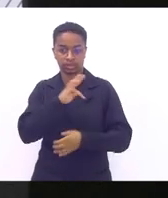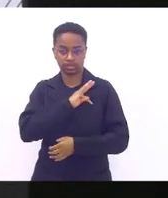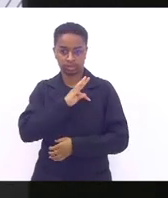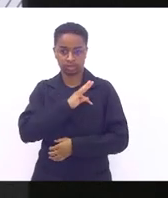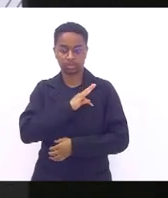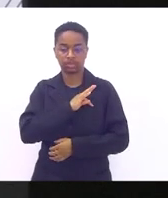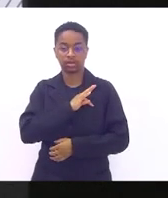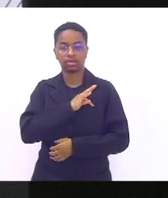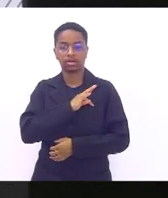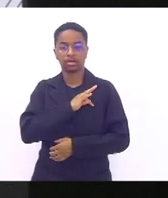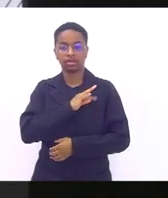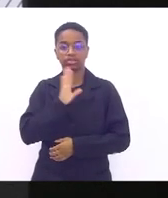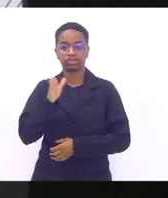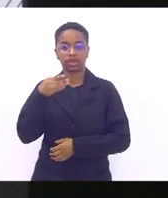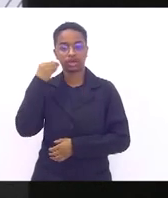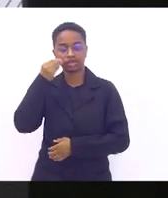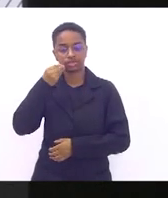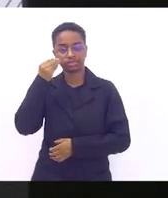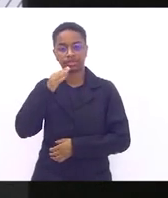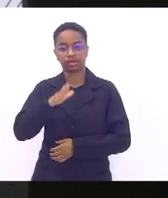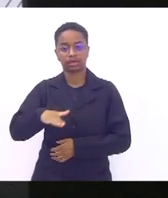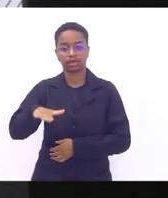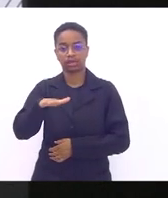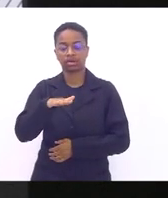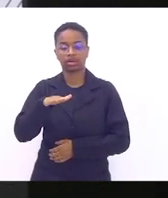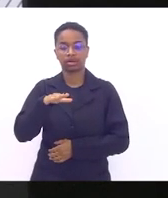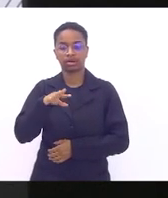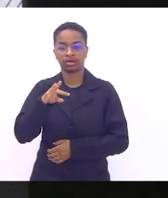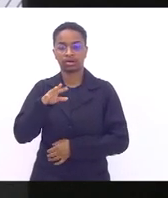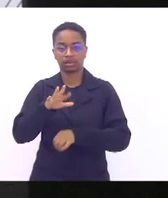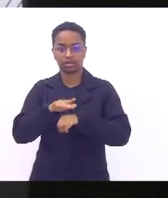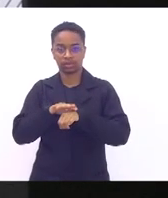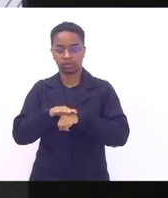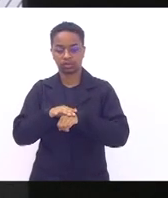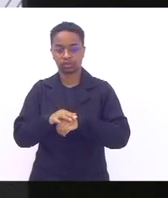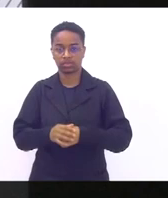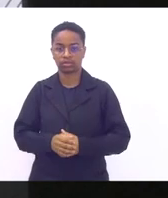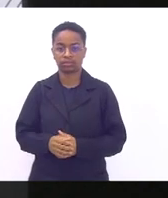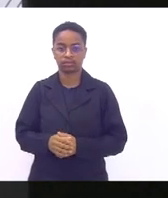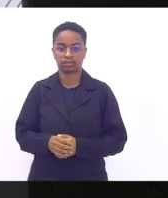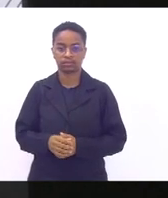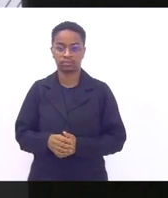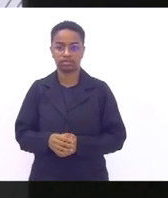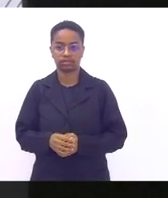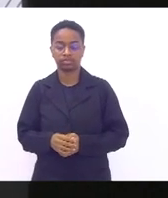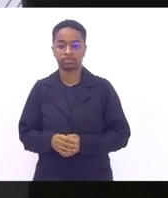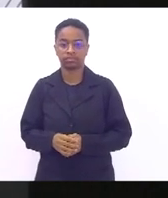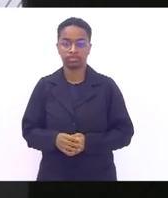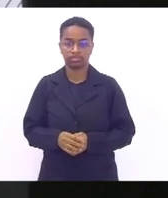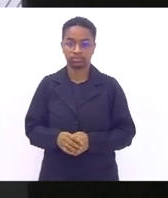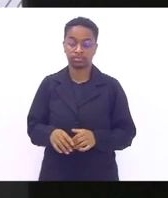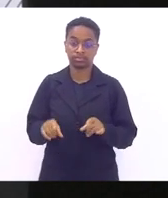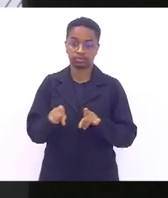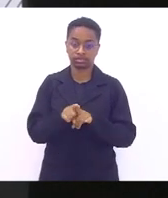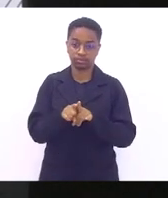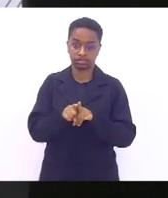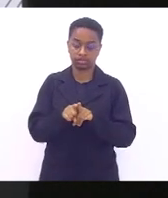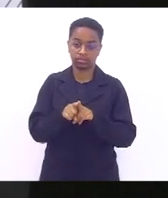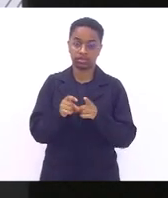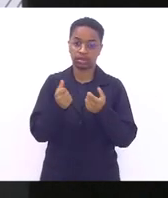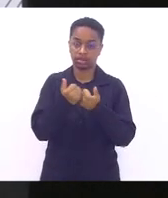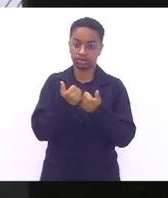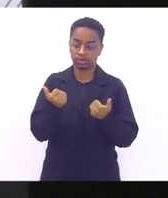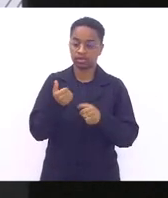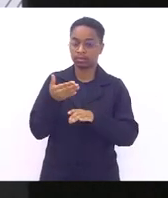expertise reconhecida na questão da tuberculose, e que as assessoras, né, da superintendência têm